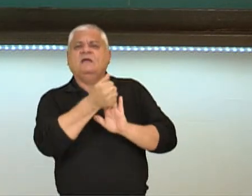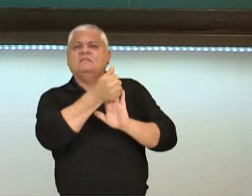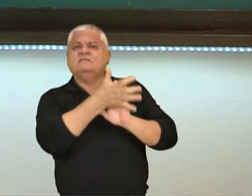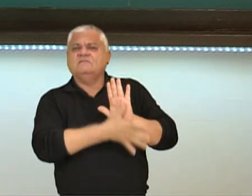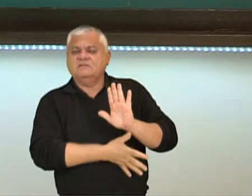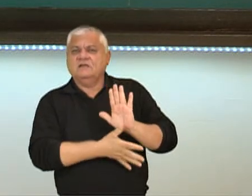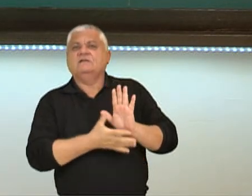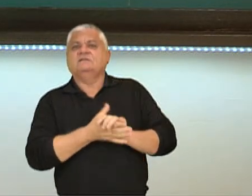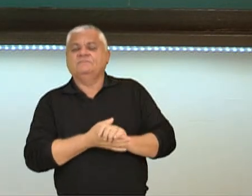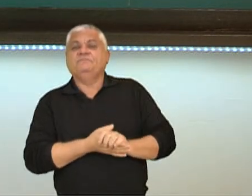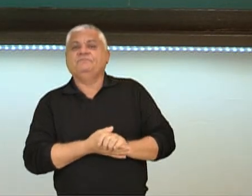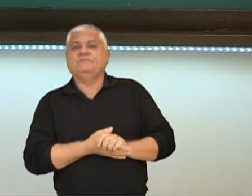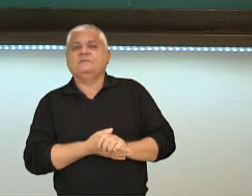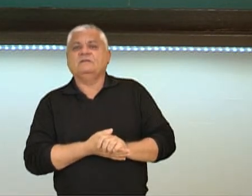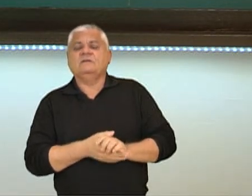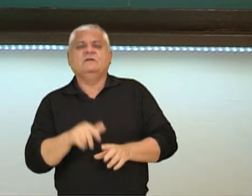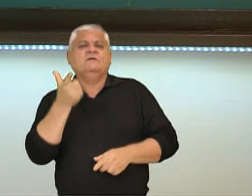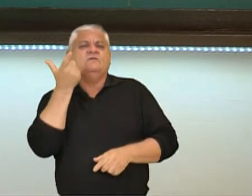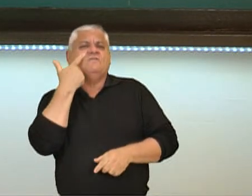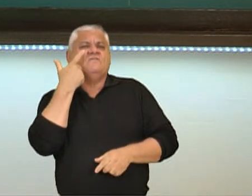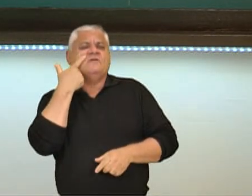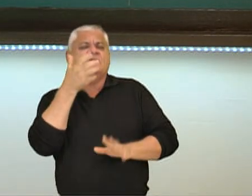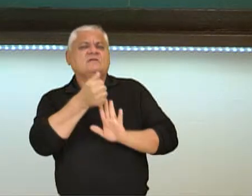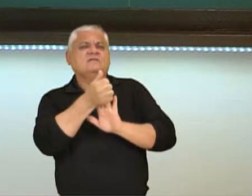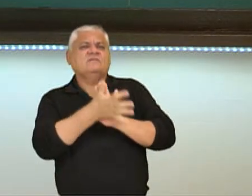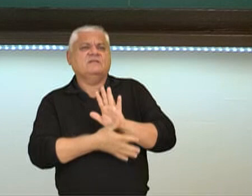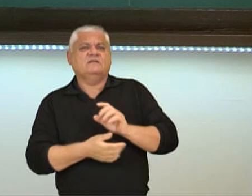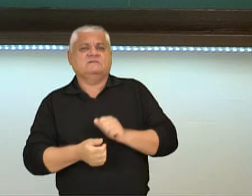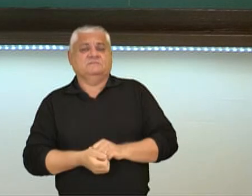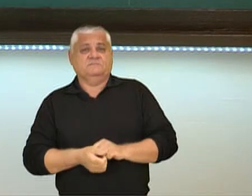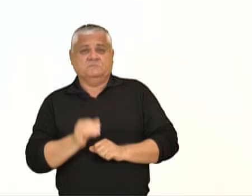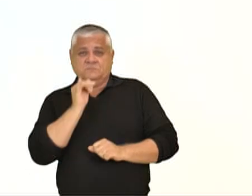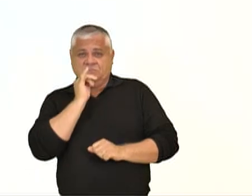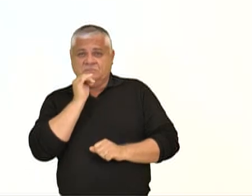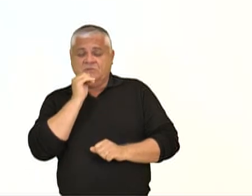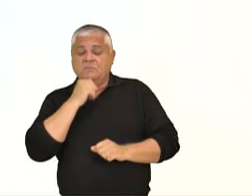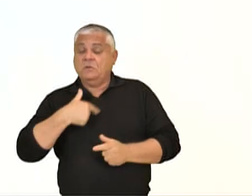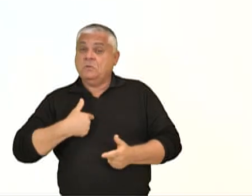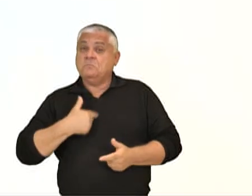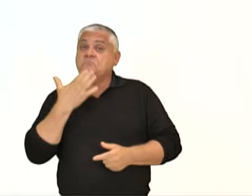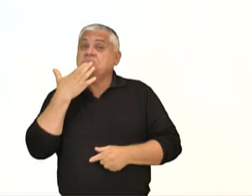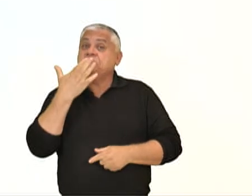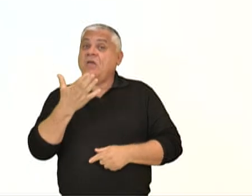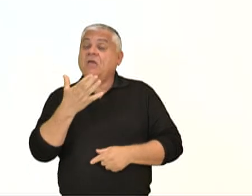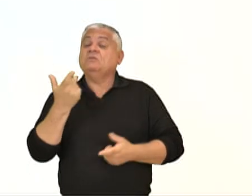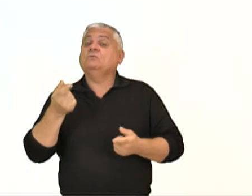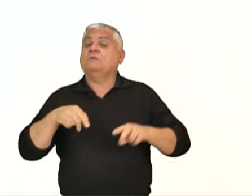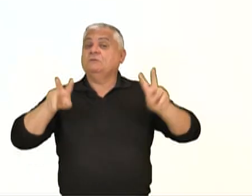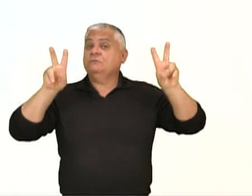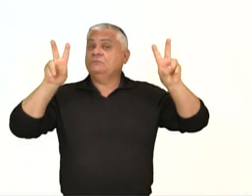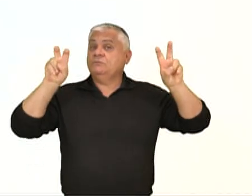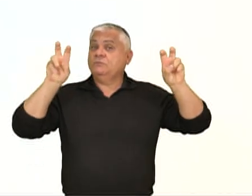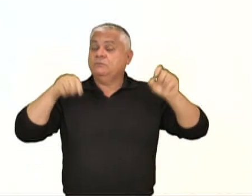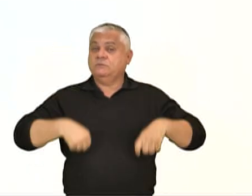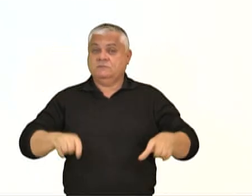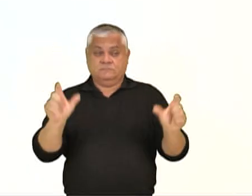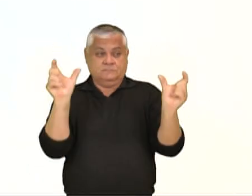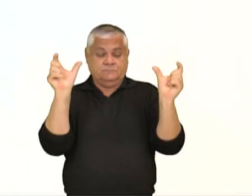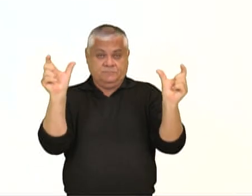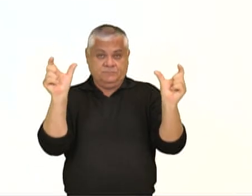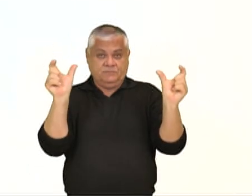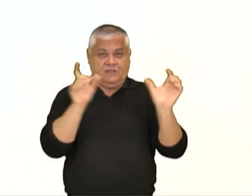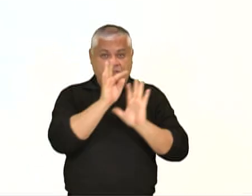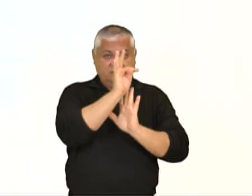Que texto? Vamos ver a atividade. Então, a atividade solicitava o seguinte: você discutiu o assunto dos dois textos,